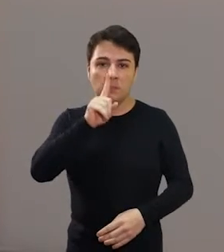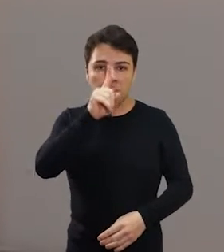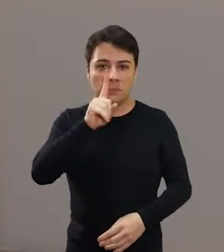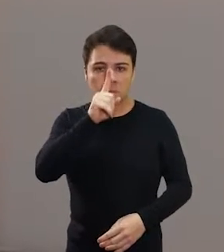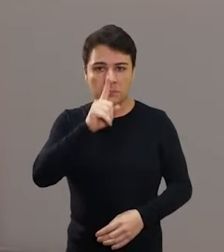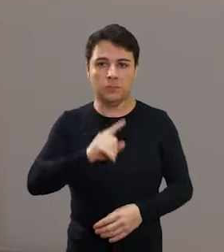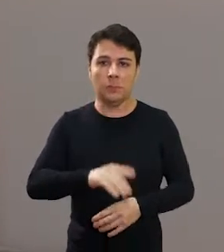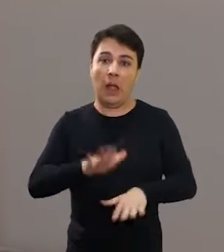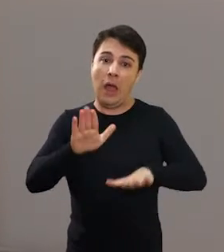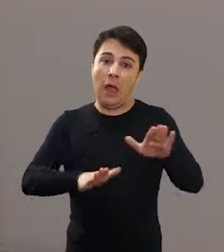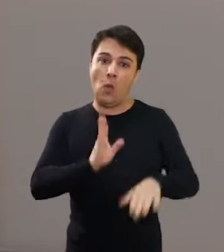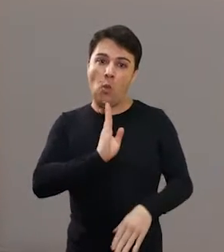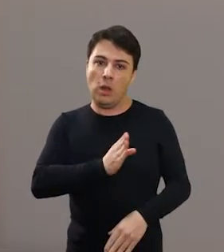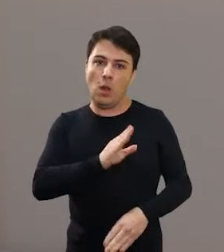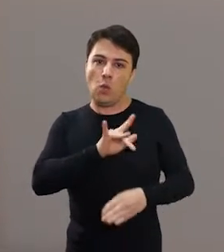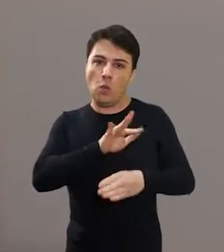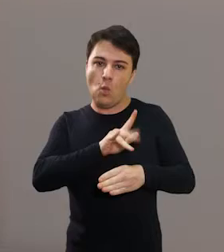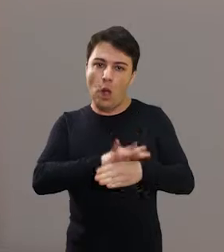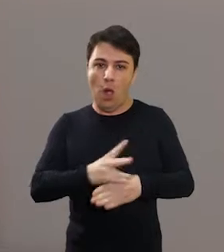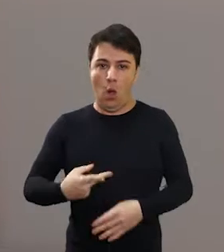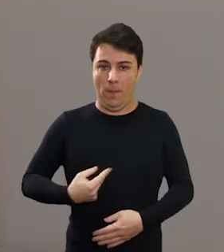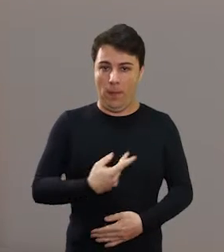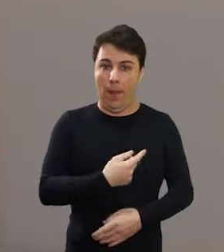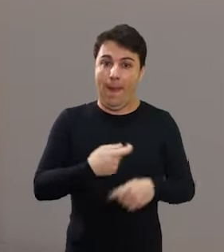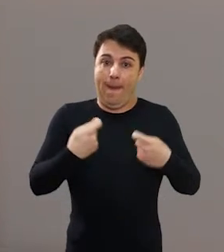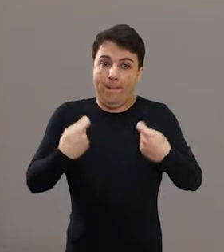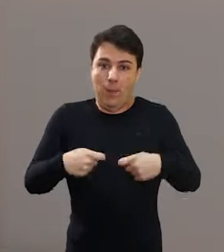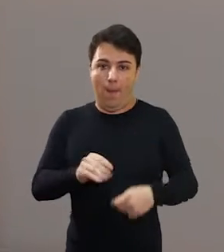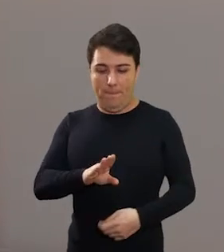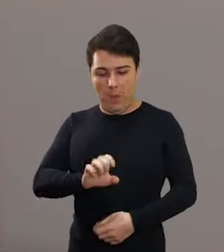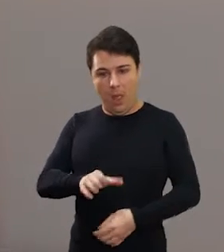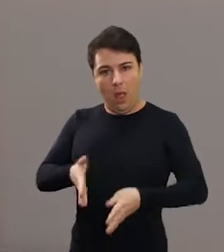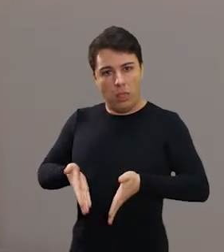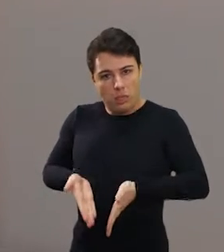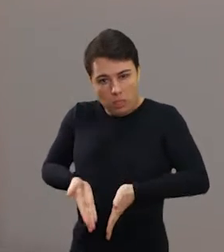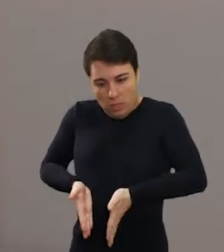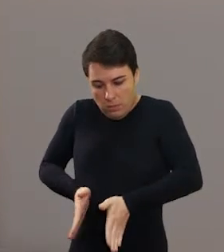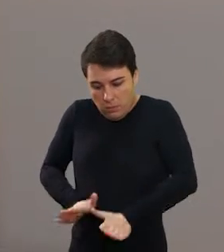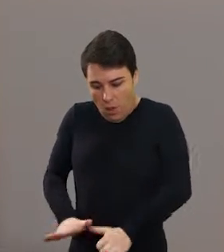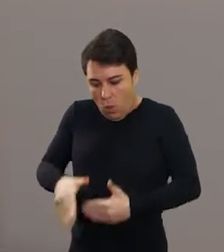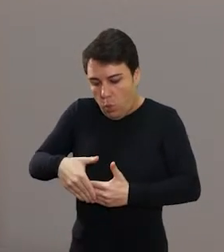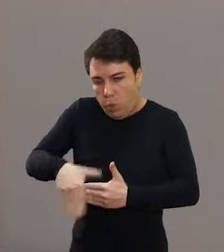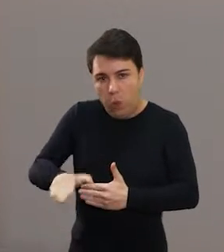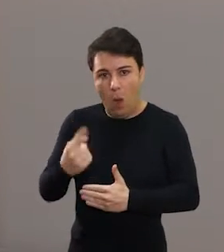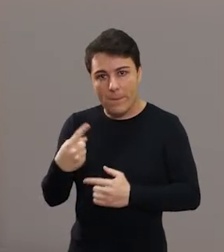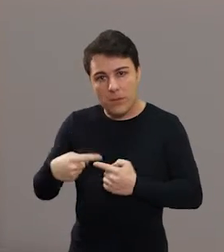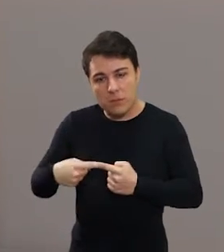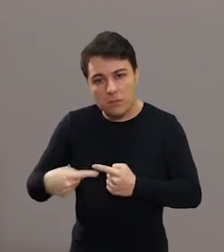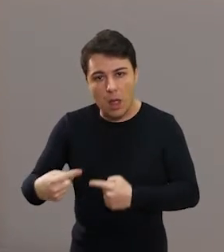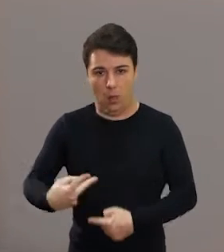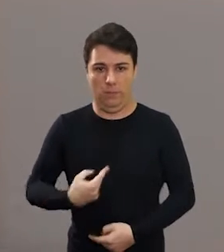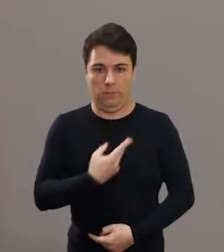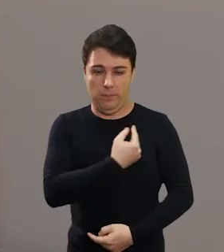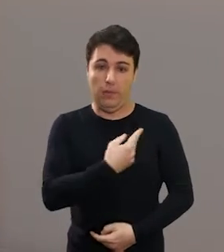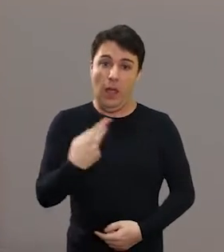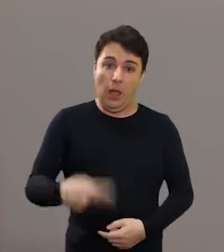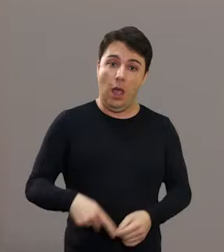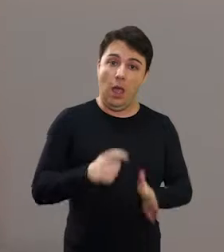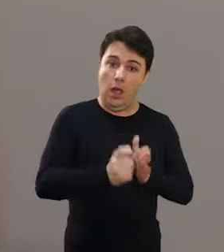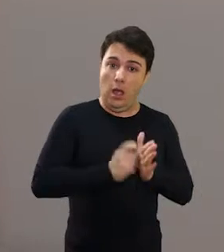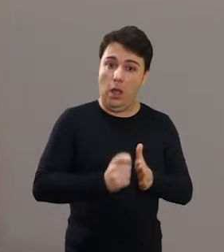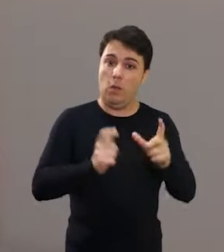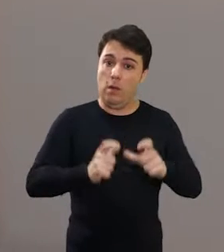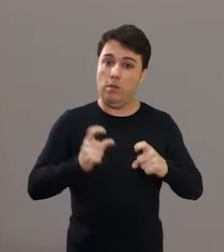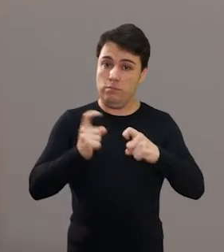de correção cirúrgica. E existem as cardiopatias graves. Para essas cardiopatias, muitas vezes a correção cirúrgica precisa ser no período